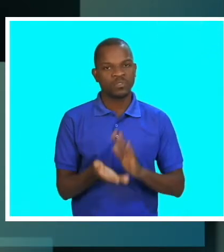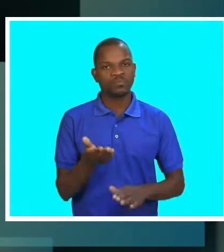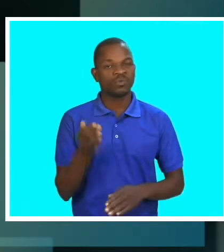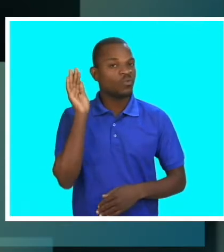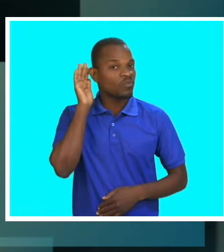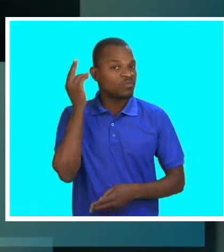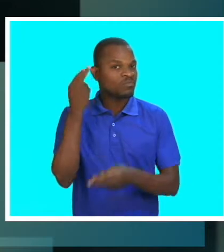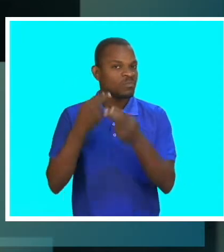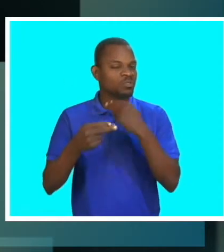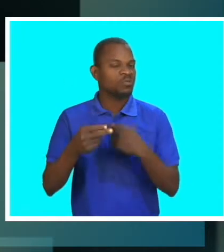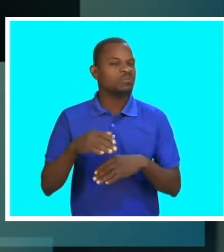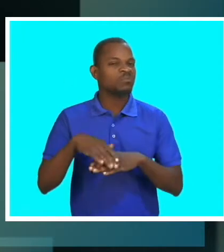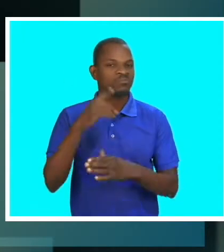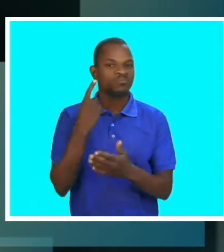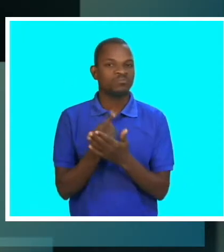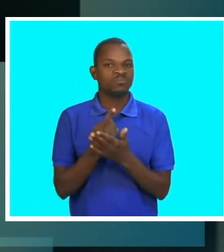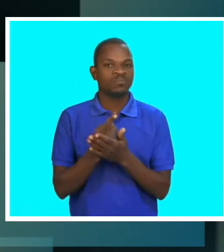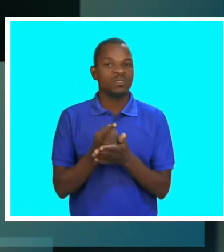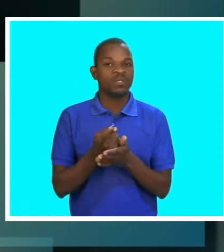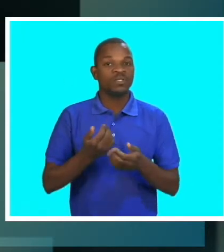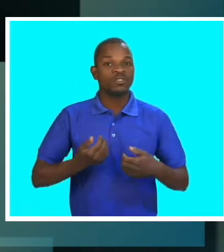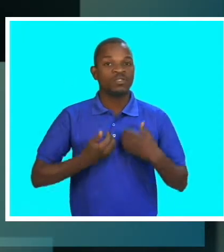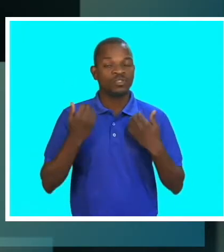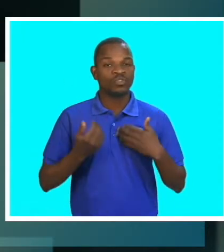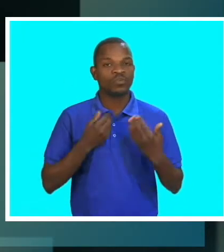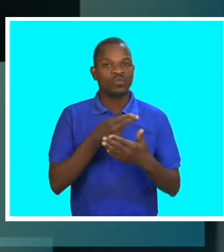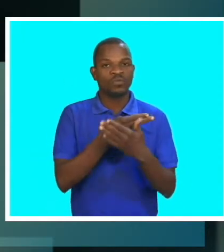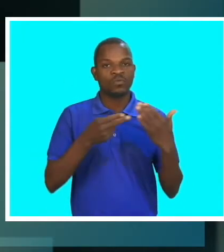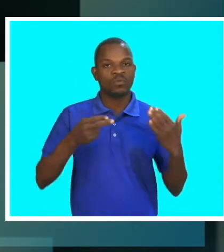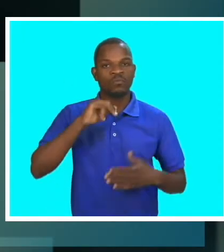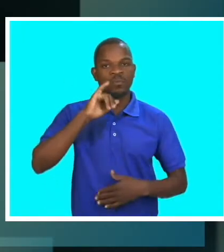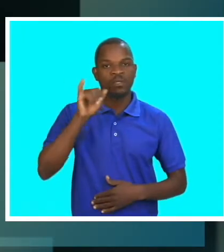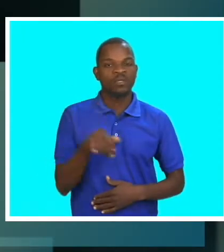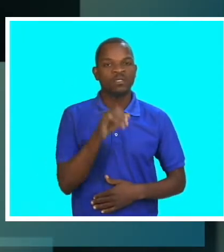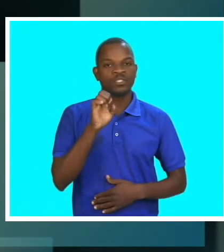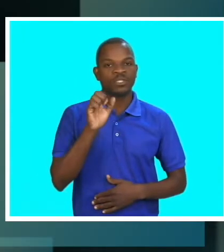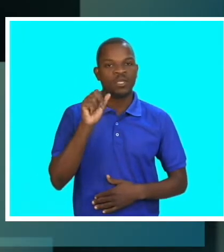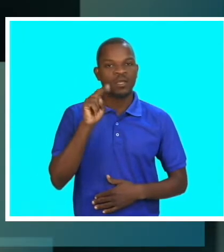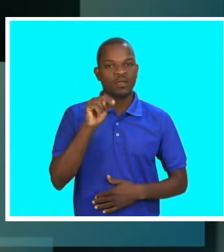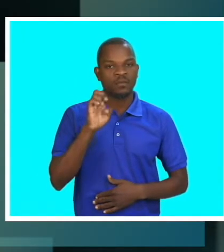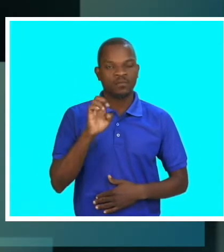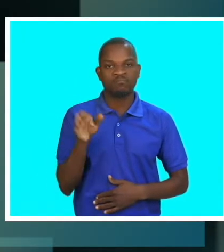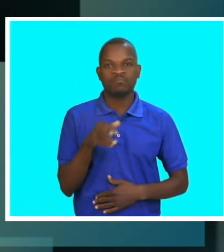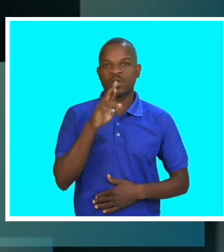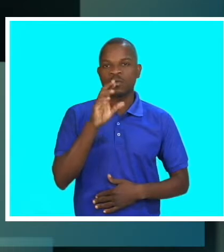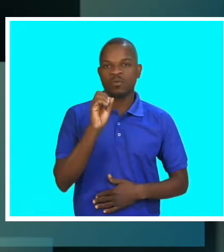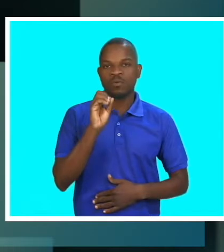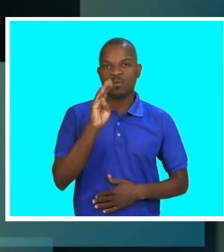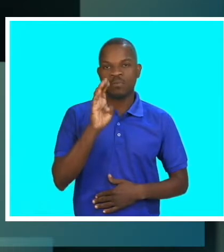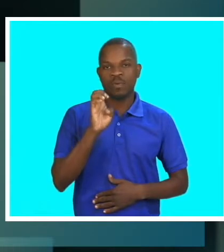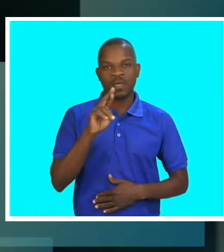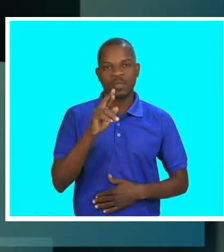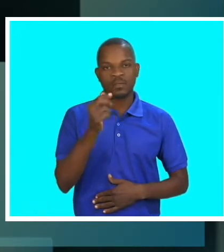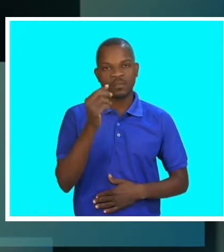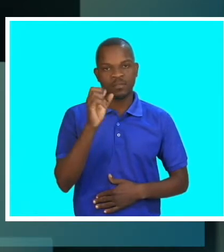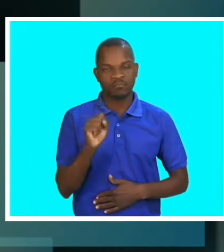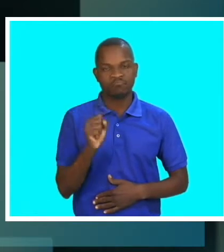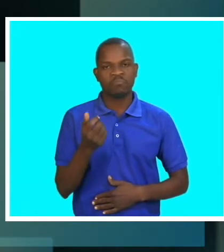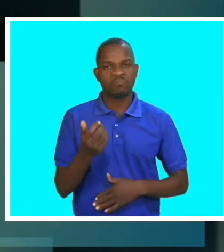interessante da jurista jeanne roubar diz que ela vai nos contar o seu dia a dia